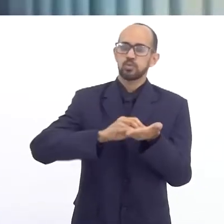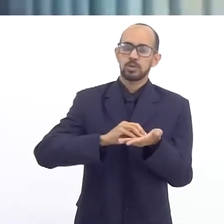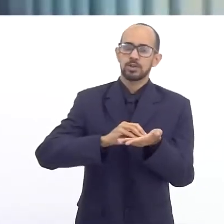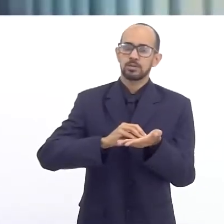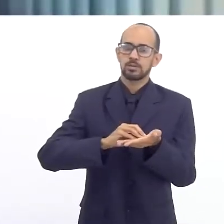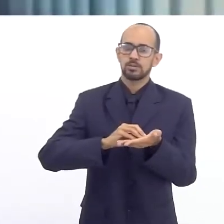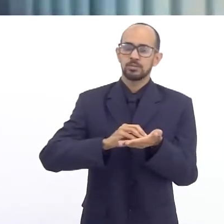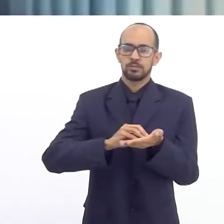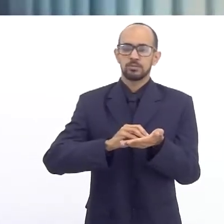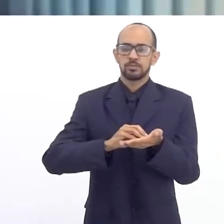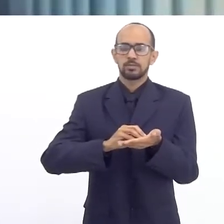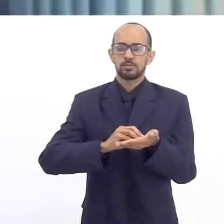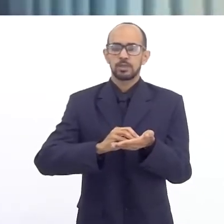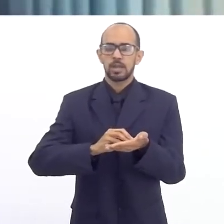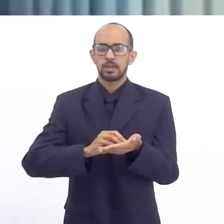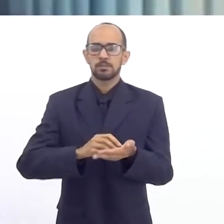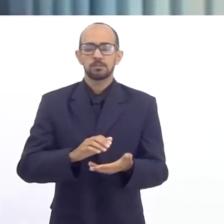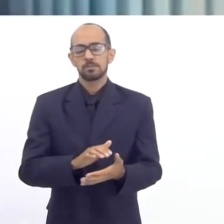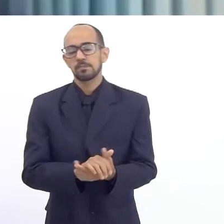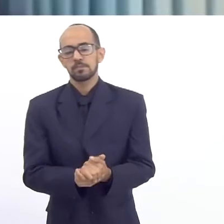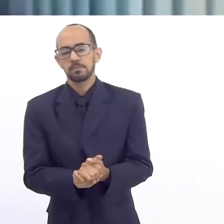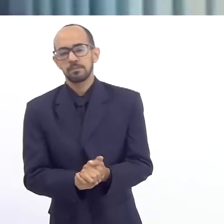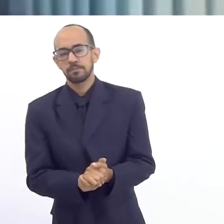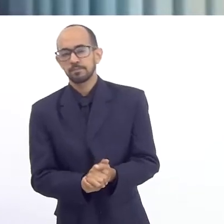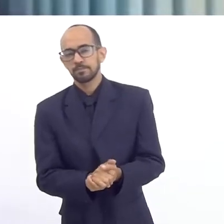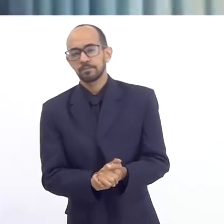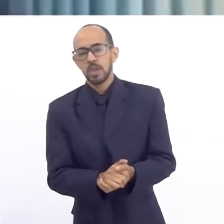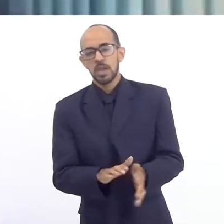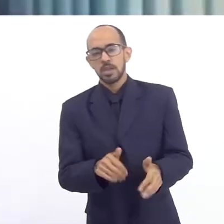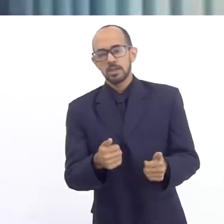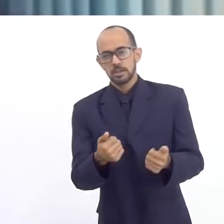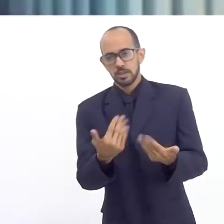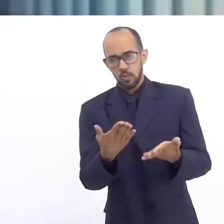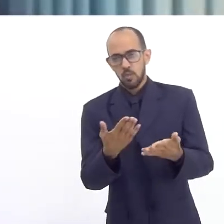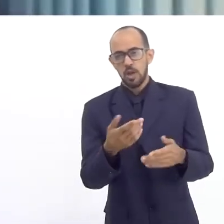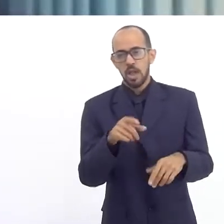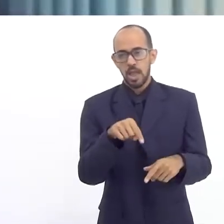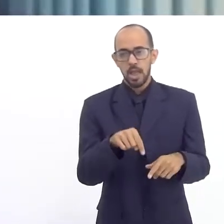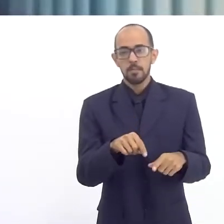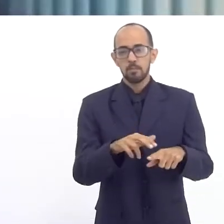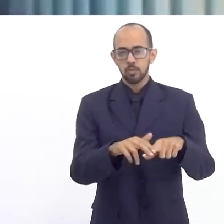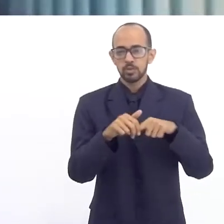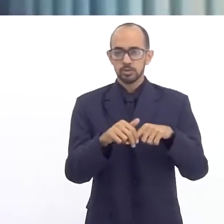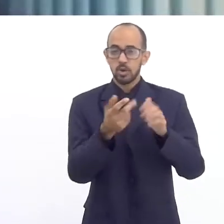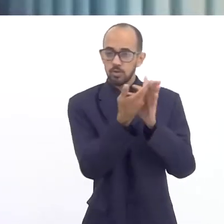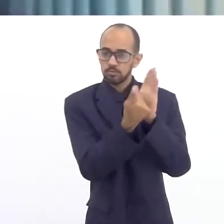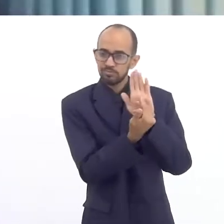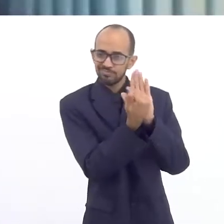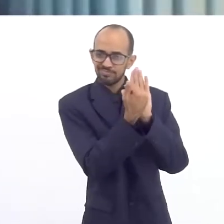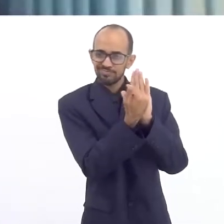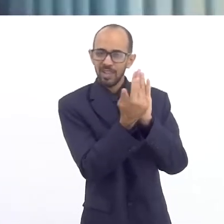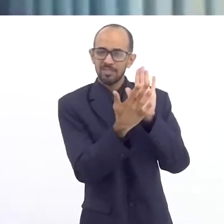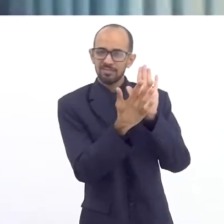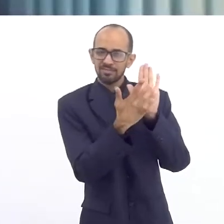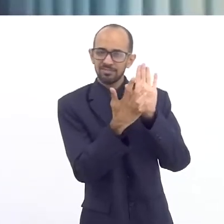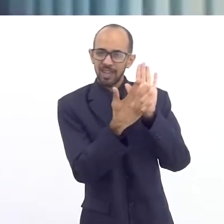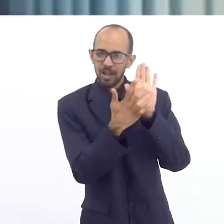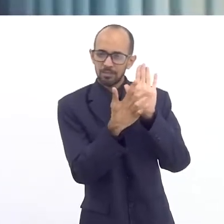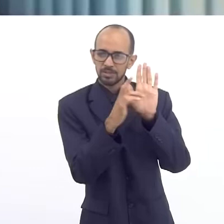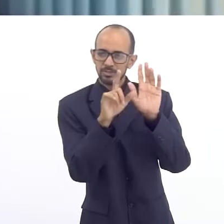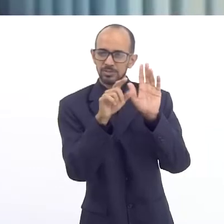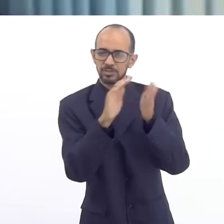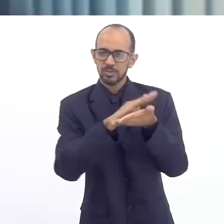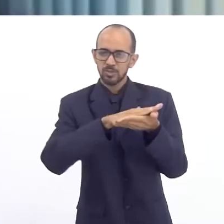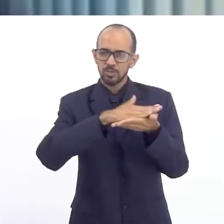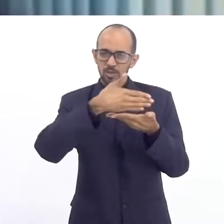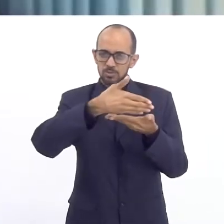a falta, a ausência, né? Então, por isso, os novos perigos, vocês estão vendo aqui a ilustração, ó, tem um tablet, tem